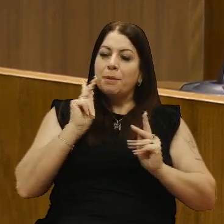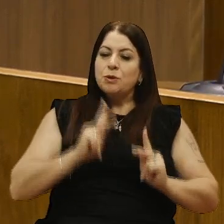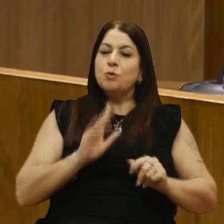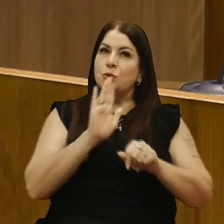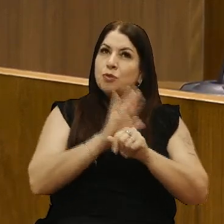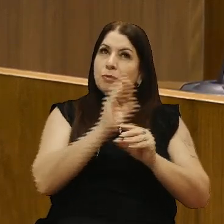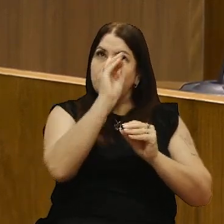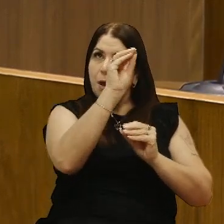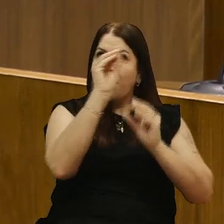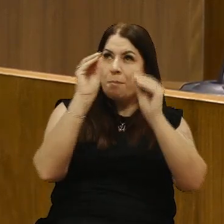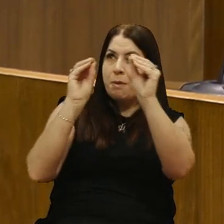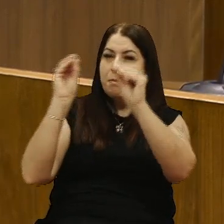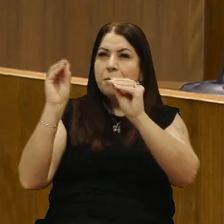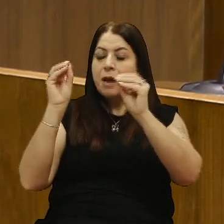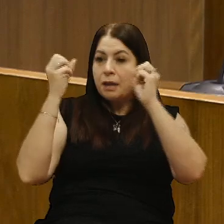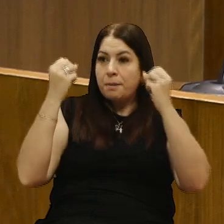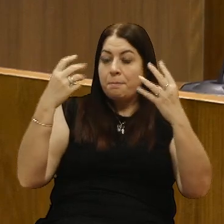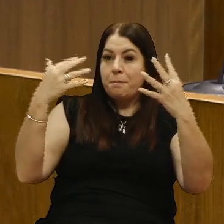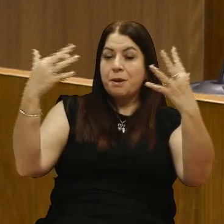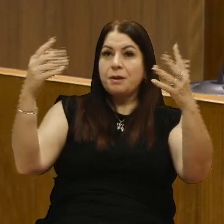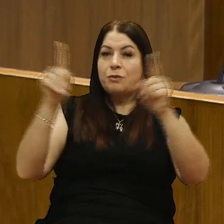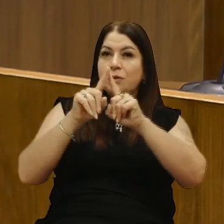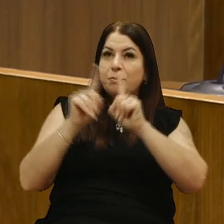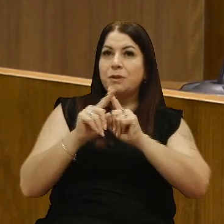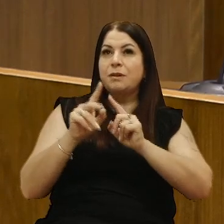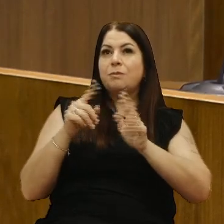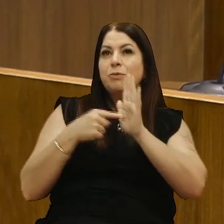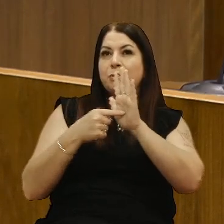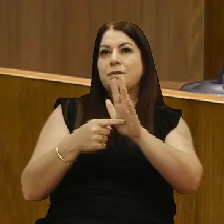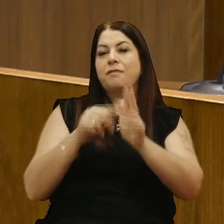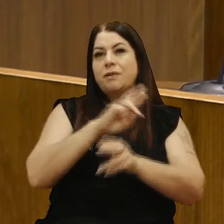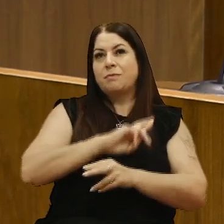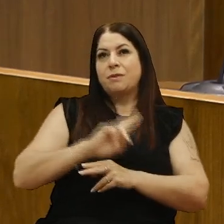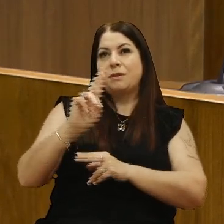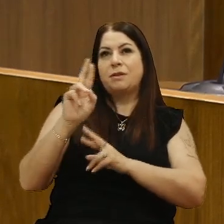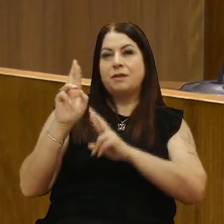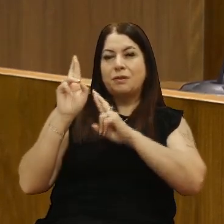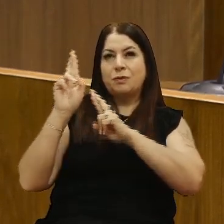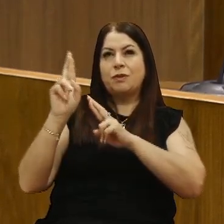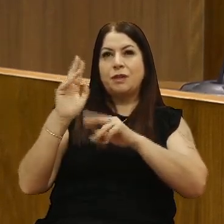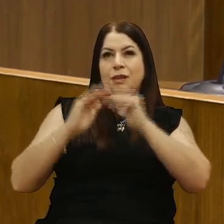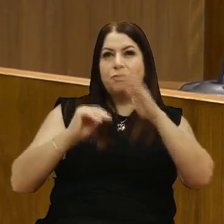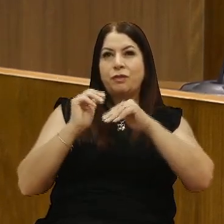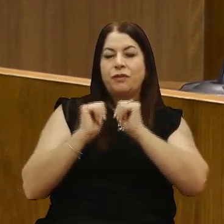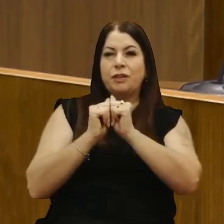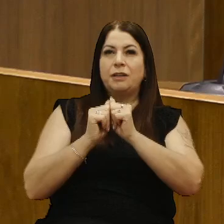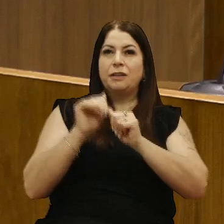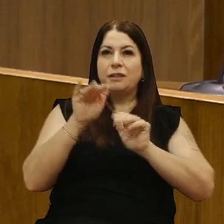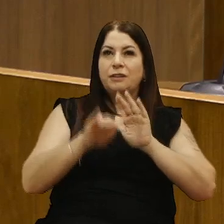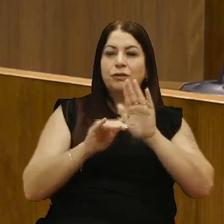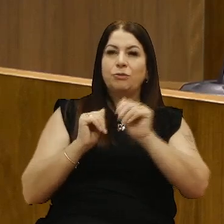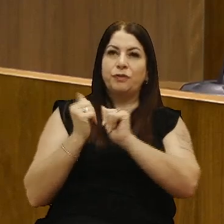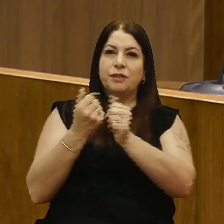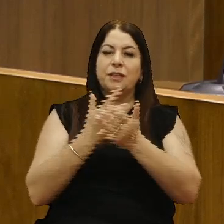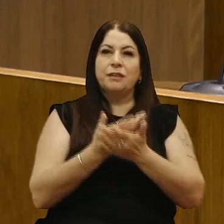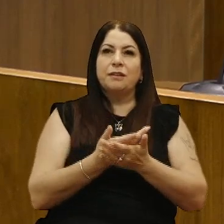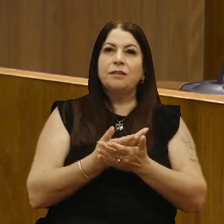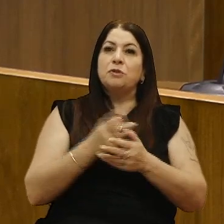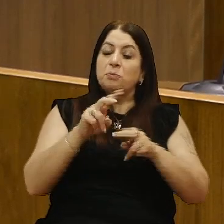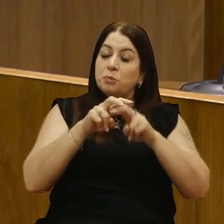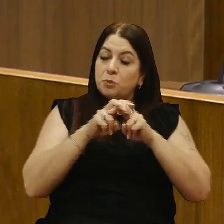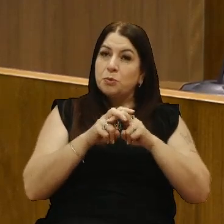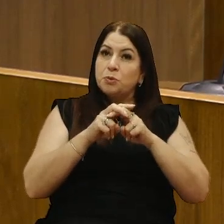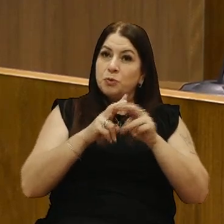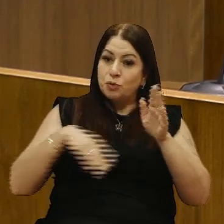colocou. Cada brilho representava a esperança reconstruída no passo a passo. Por isso, ao